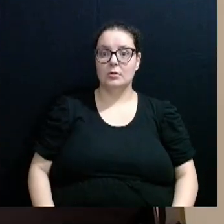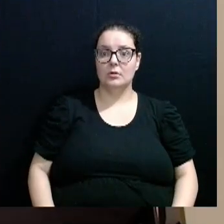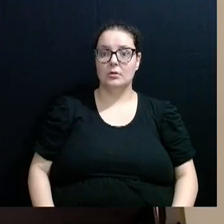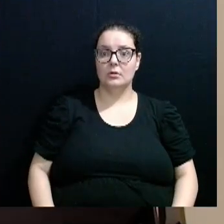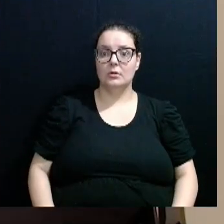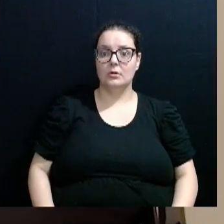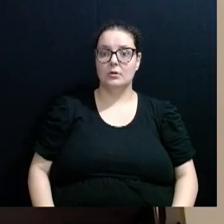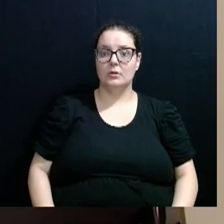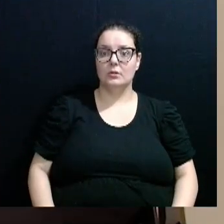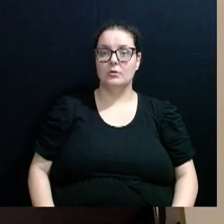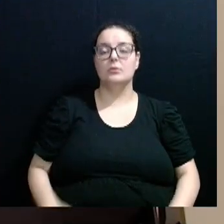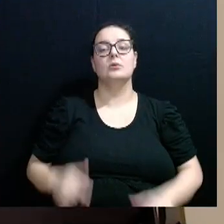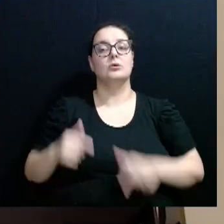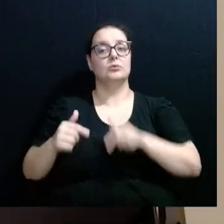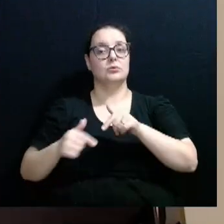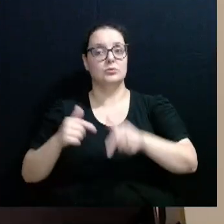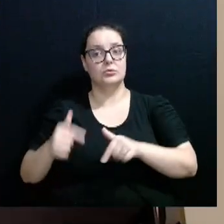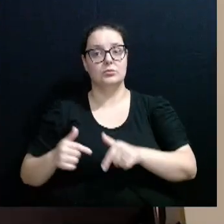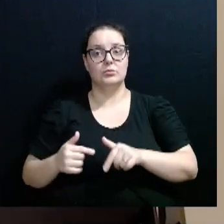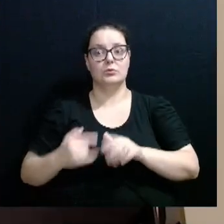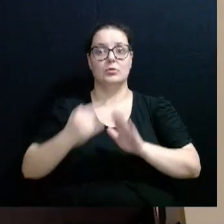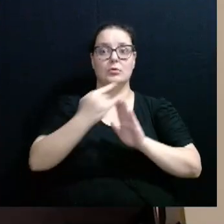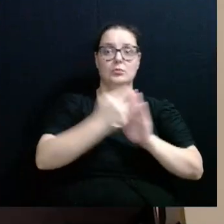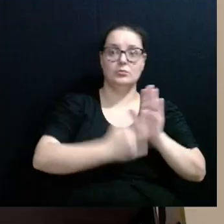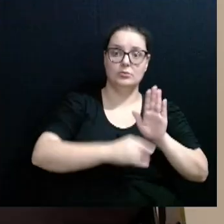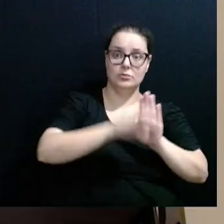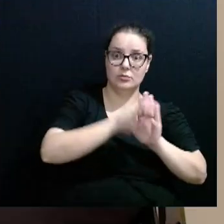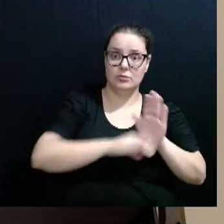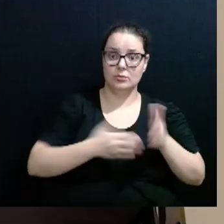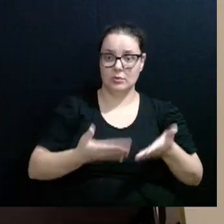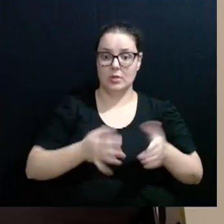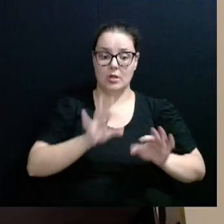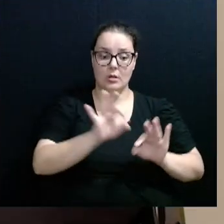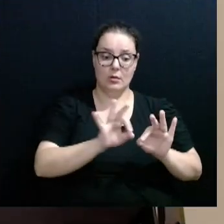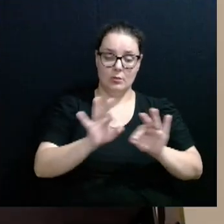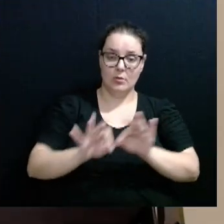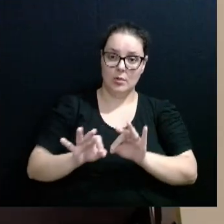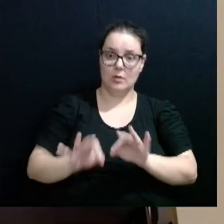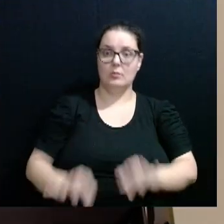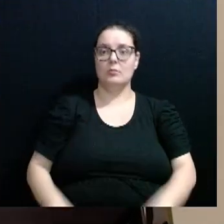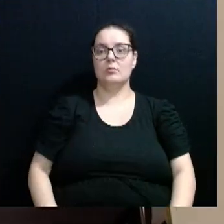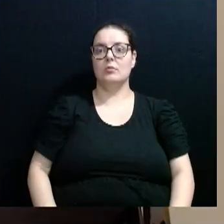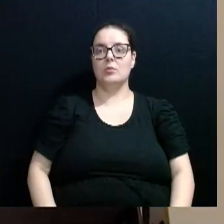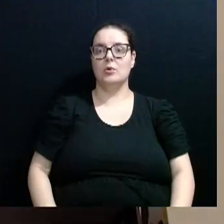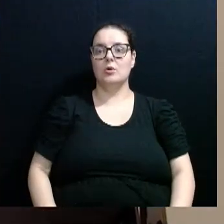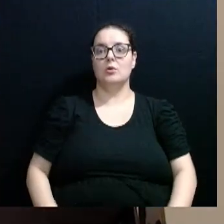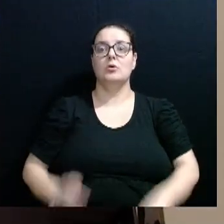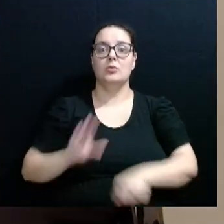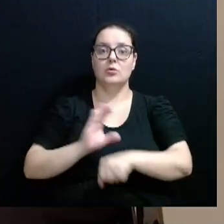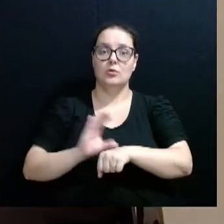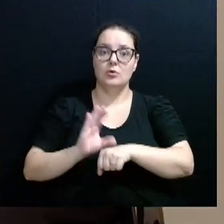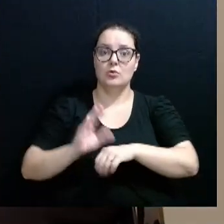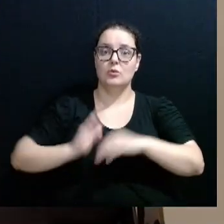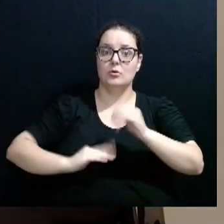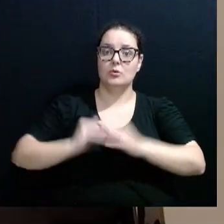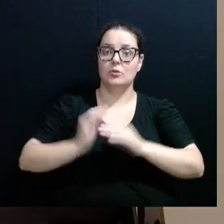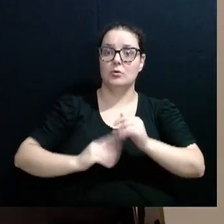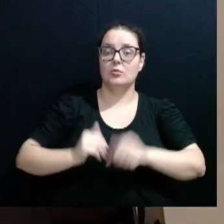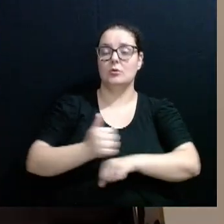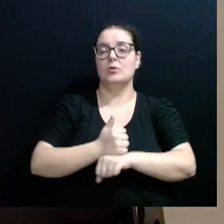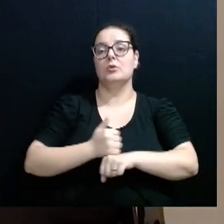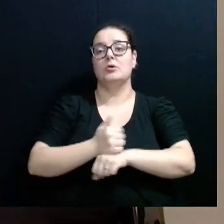Trabalhar os currículos delas, prepará-las em cursos profissionalizantes e ajudá-las a